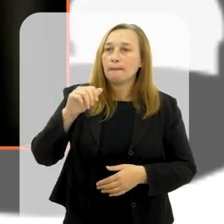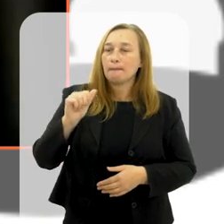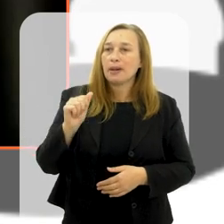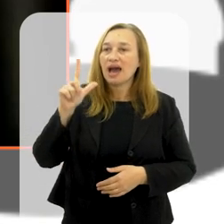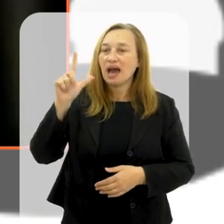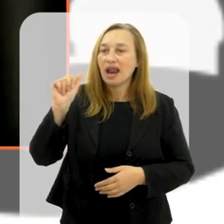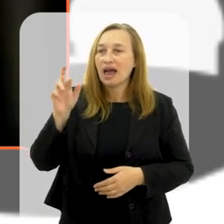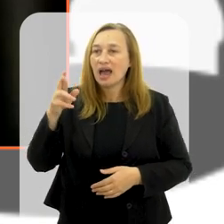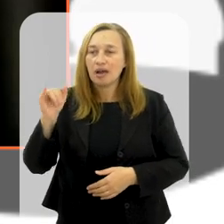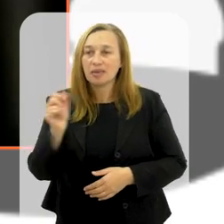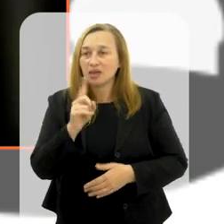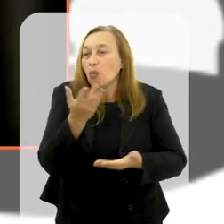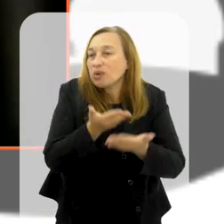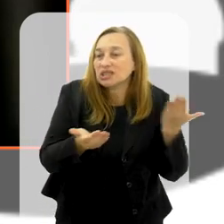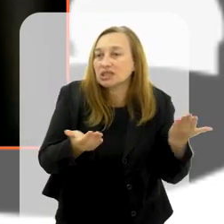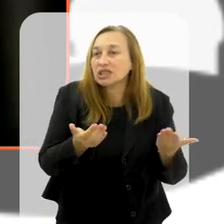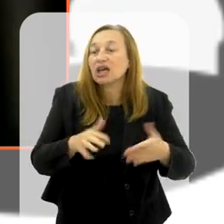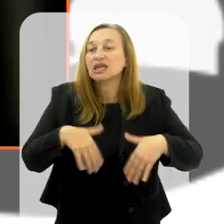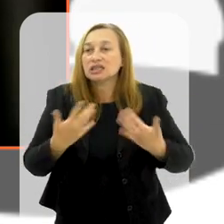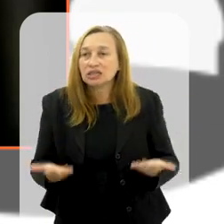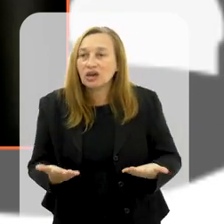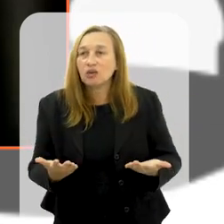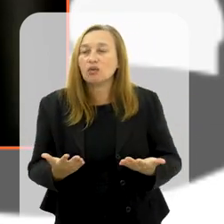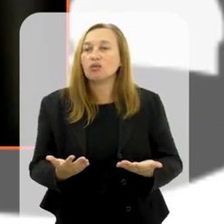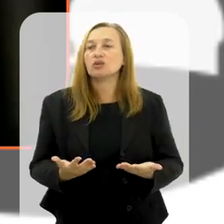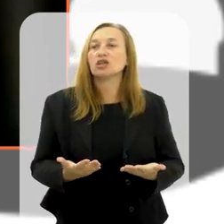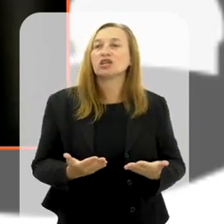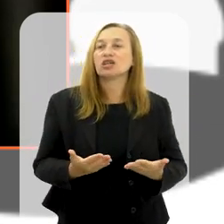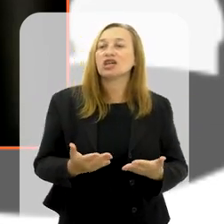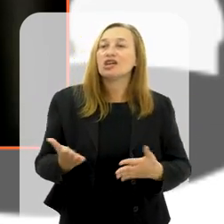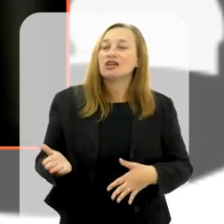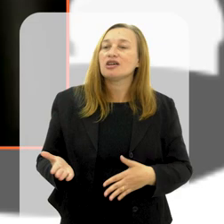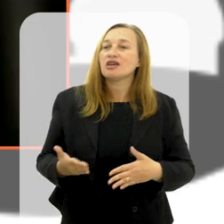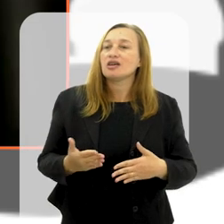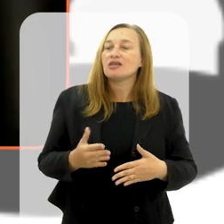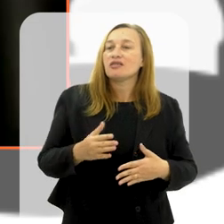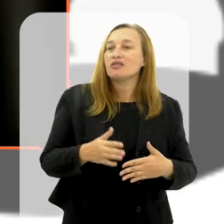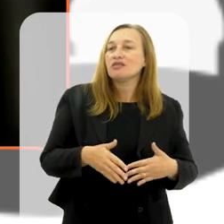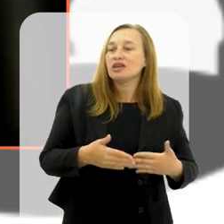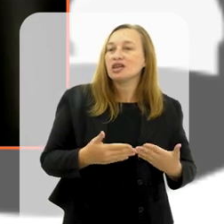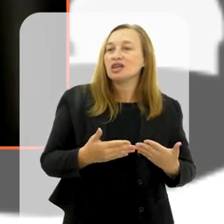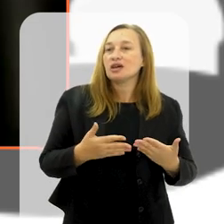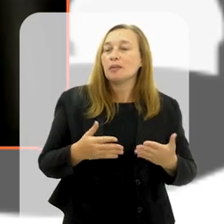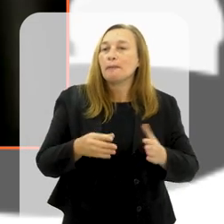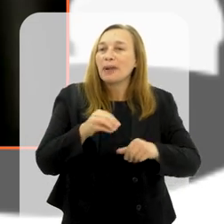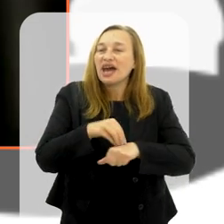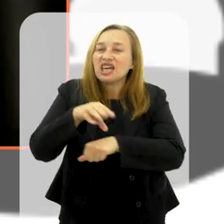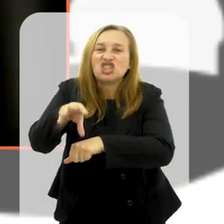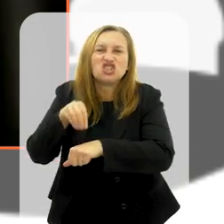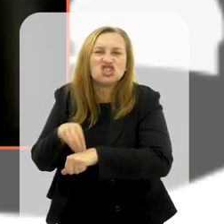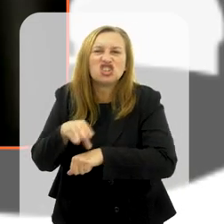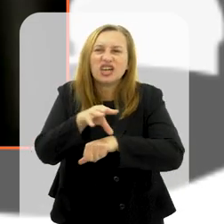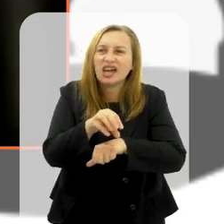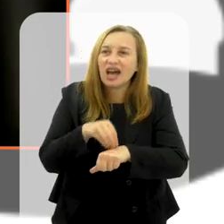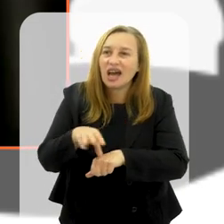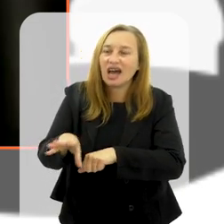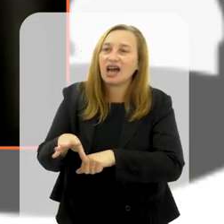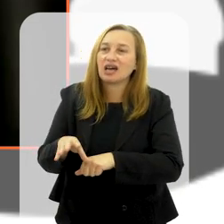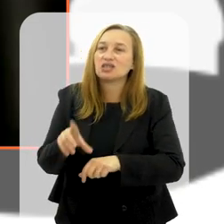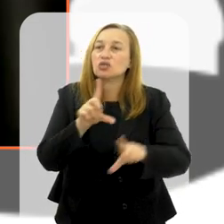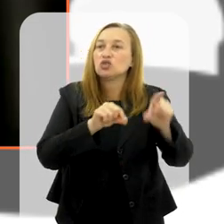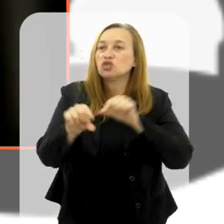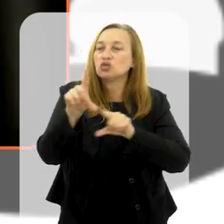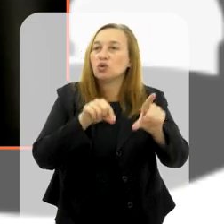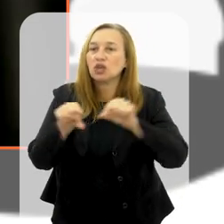perderem. E essa nomenclatura veio para a diplomacia para indicar aqueles que são